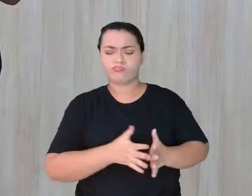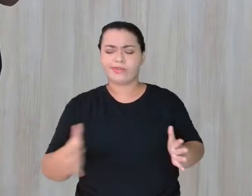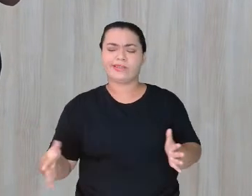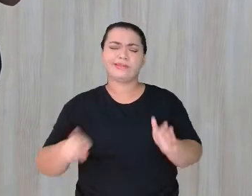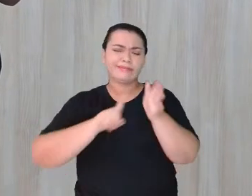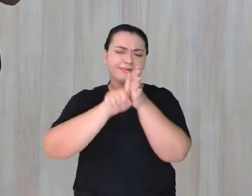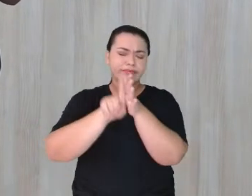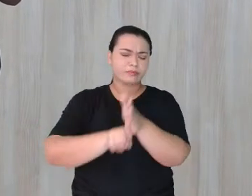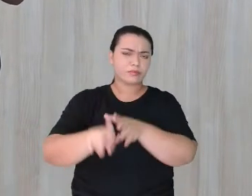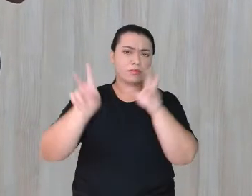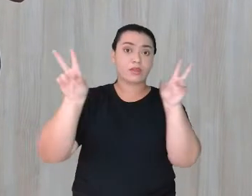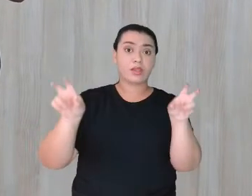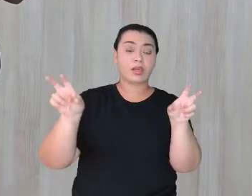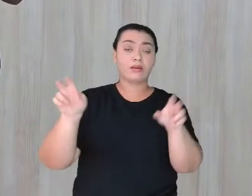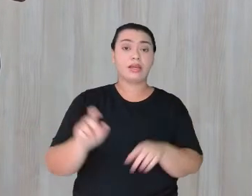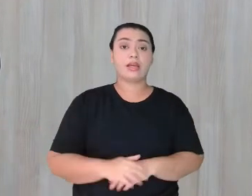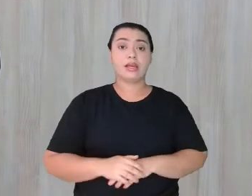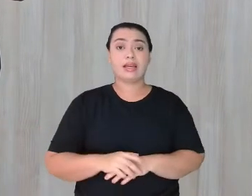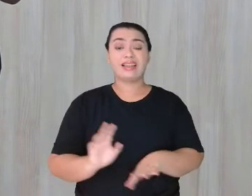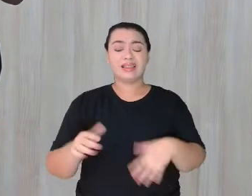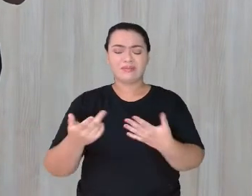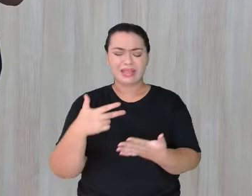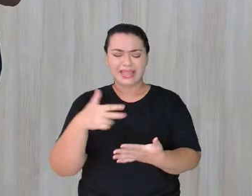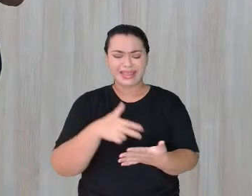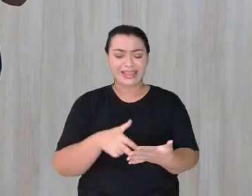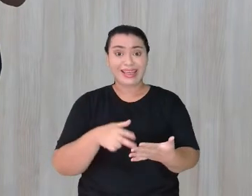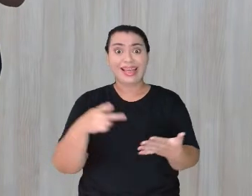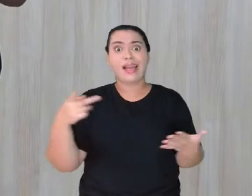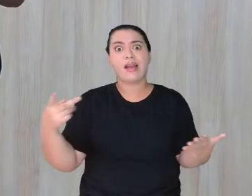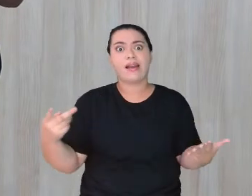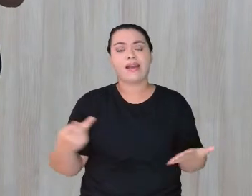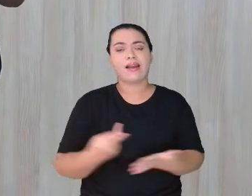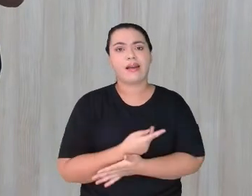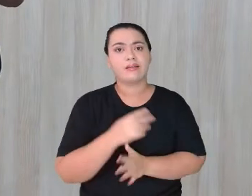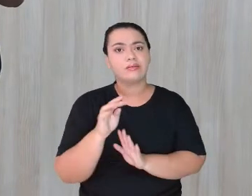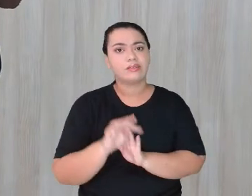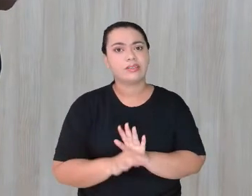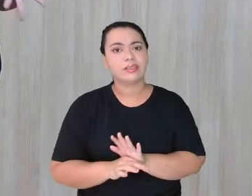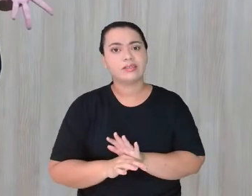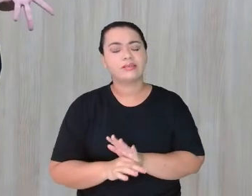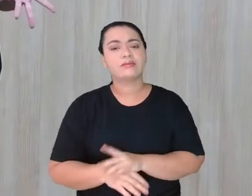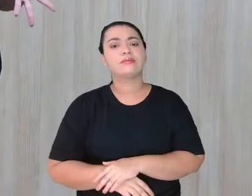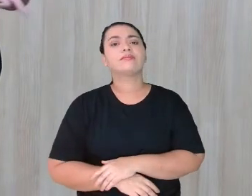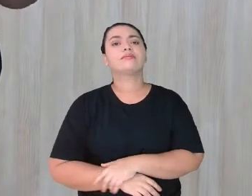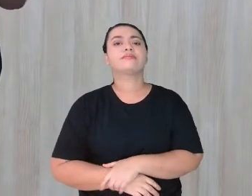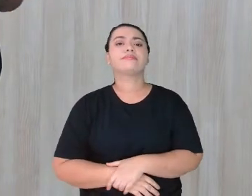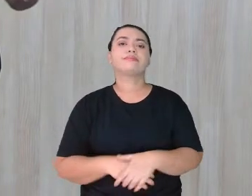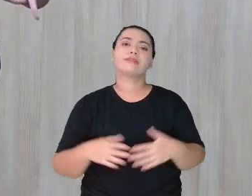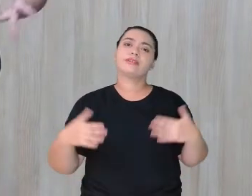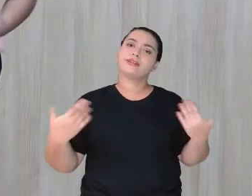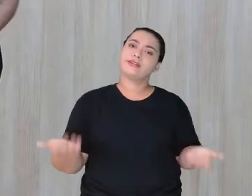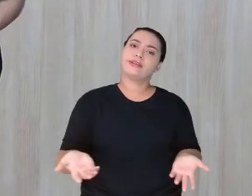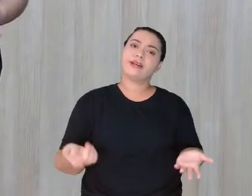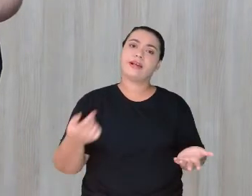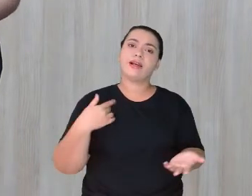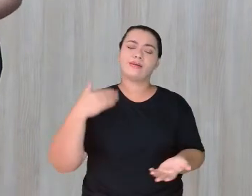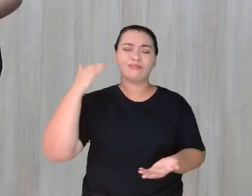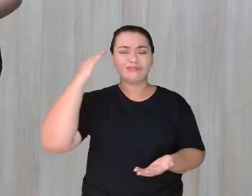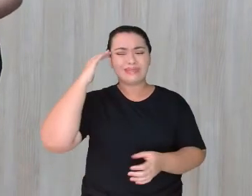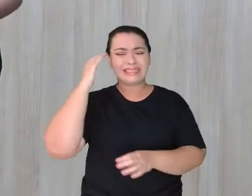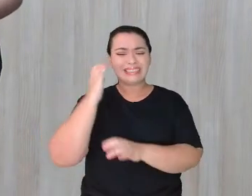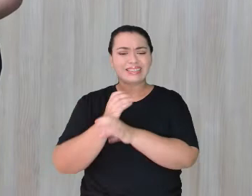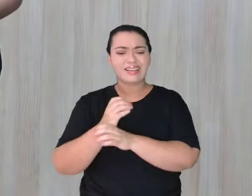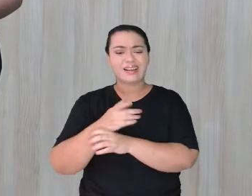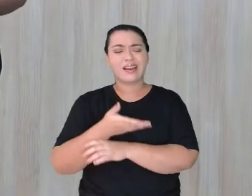um tema, e aí tu leu mal o negócio, tu leu mal o texto, e aí colocou o mal entendido